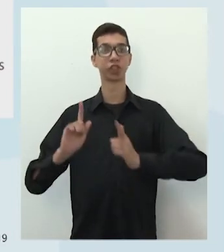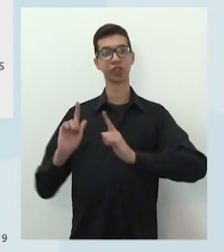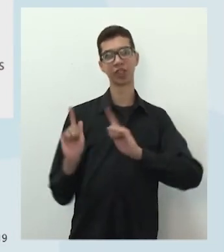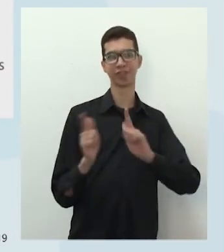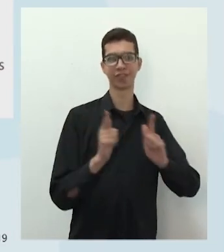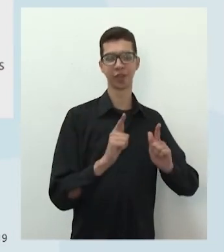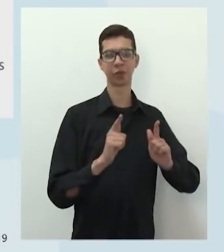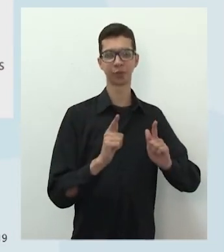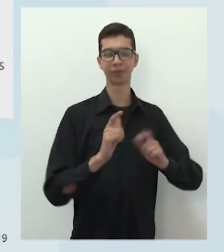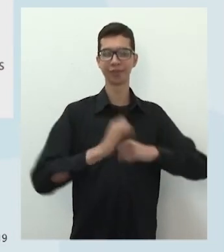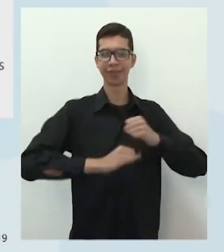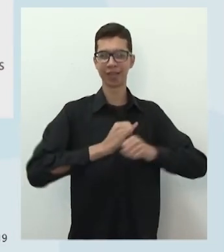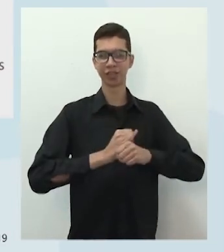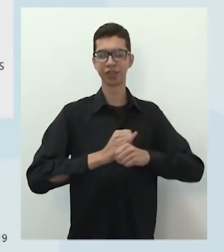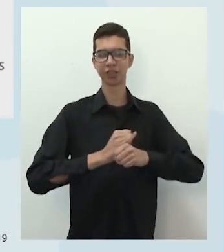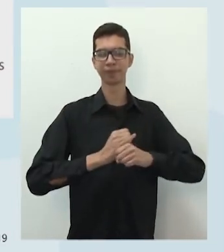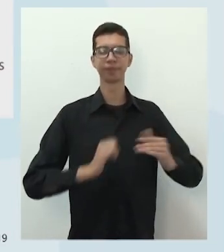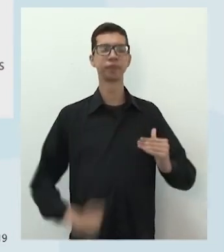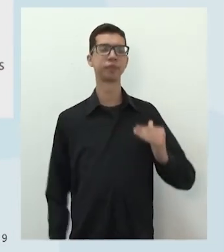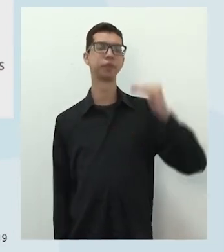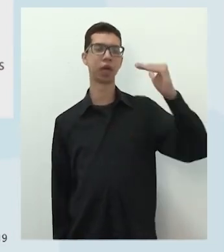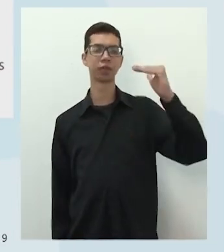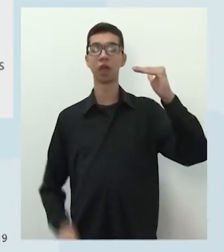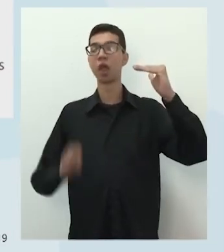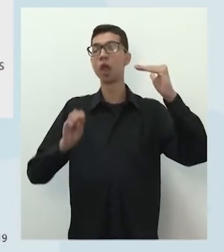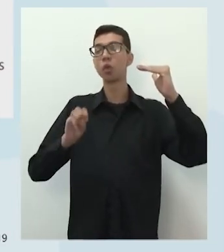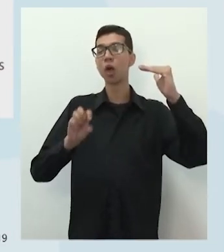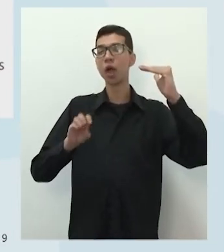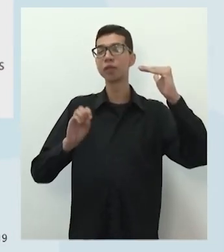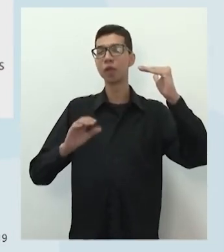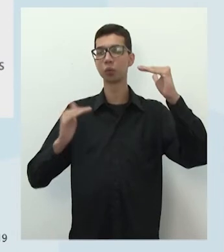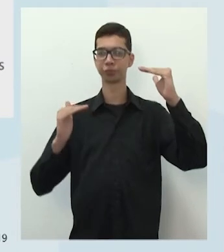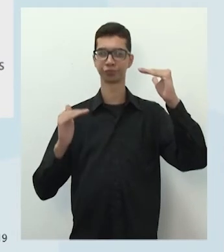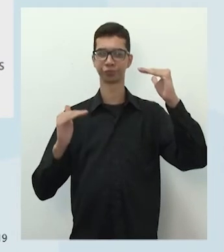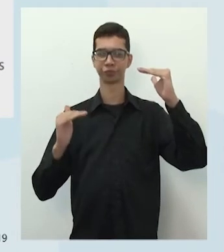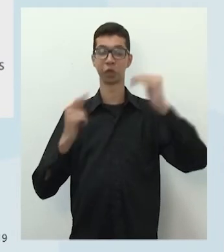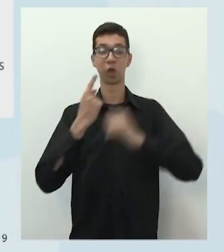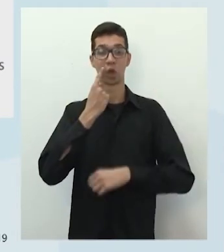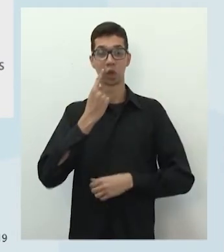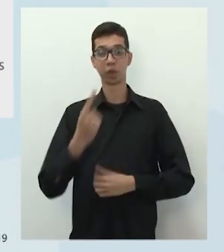é tecnologia andando por aí. Passe o próximo para mim.